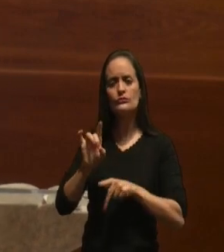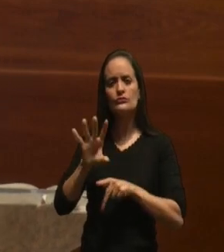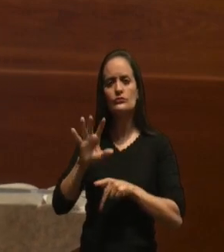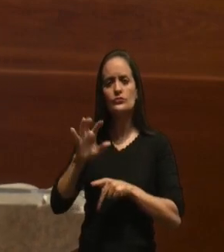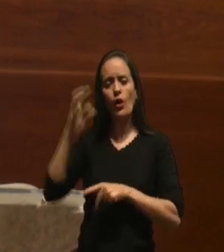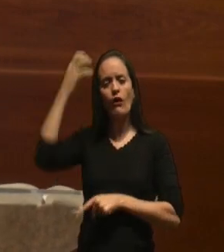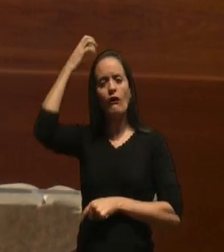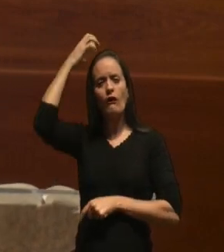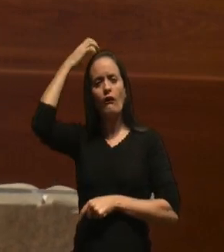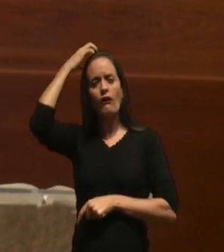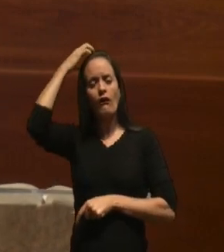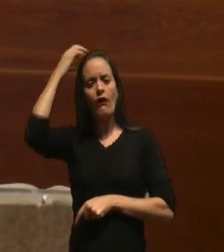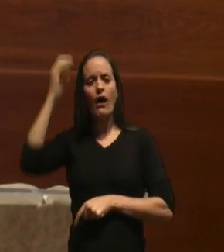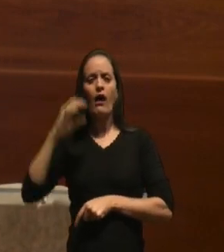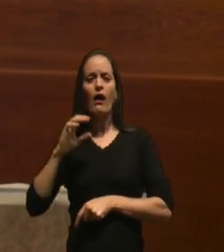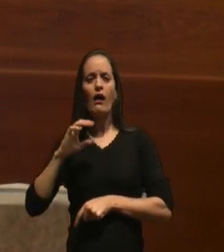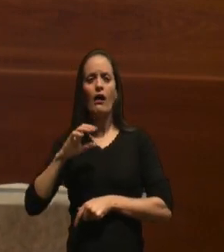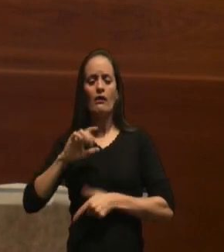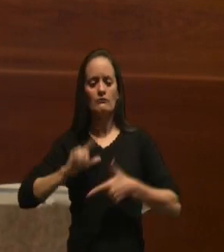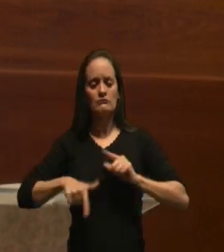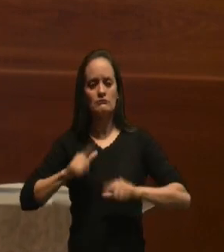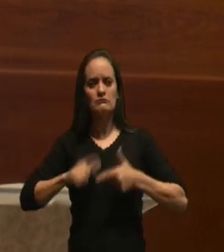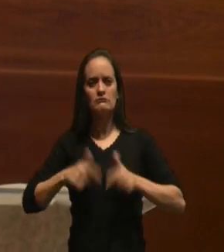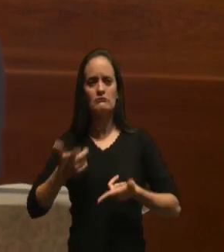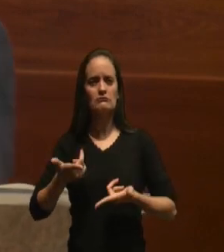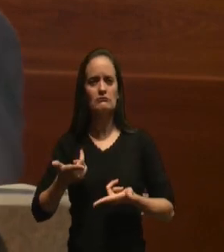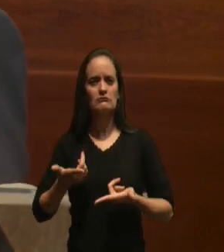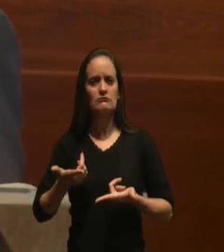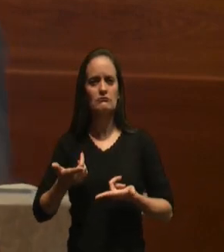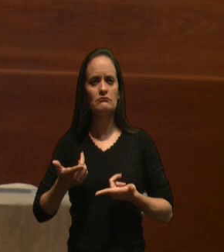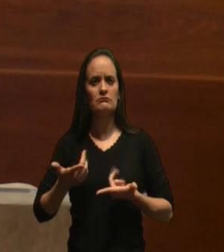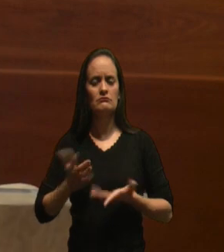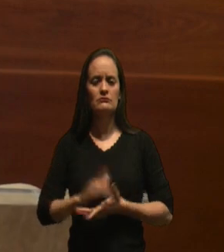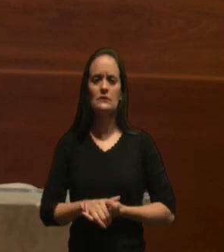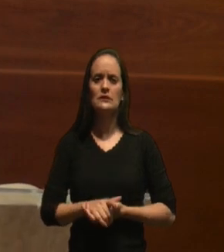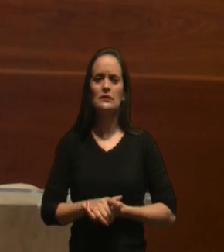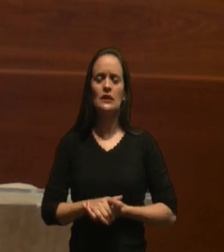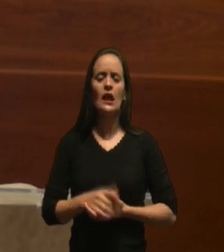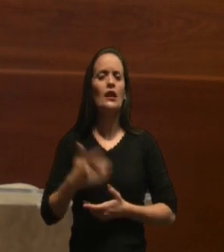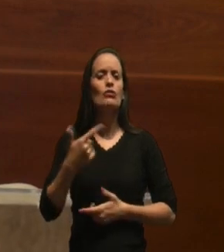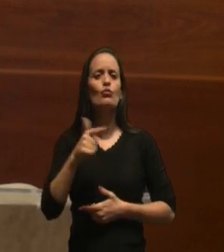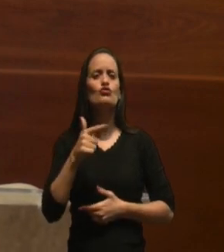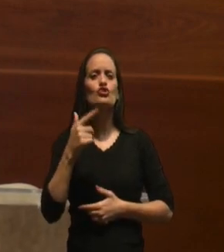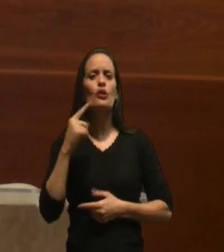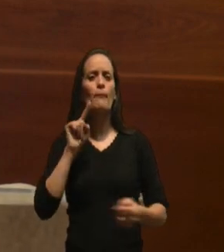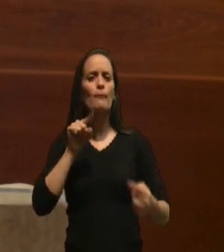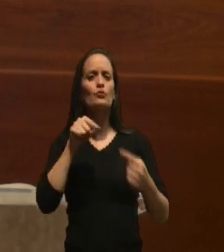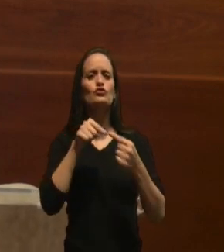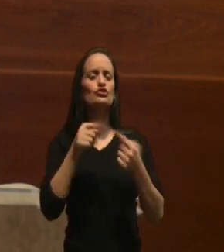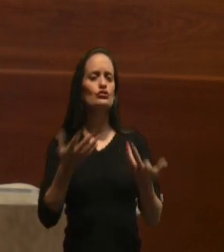a guerra, não havia motivo algum para que